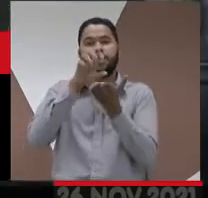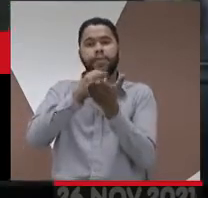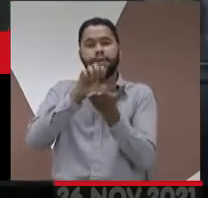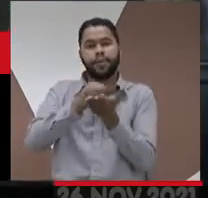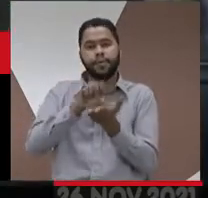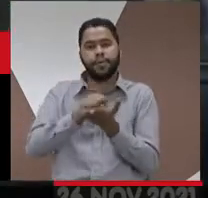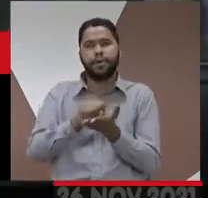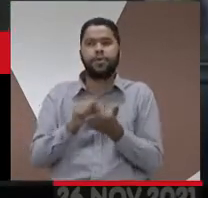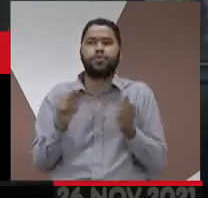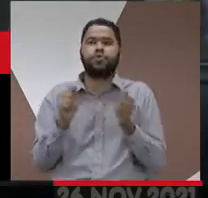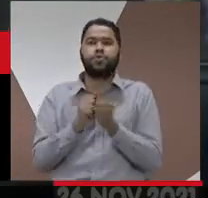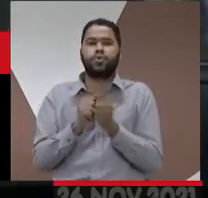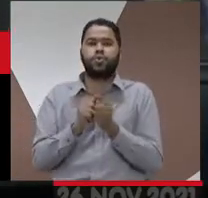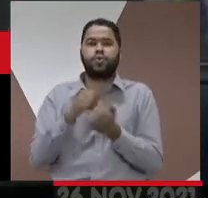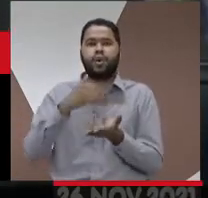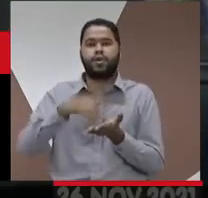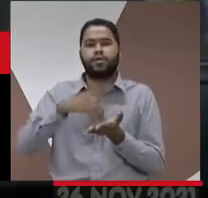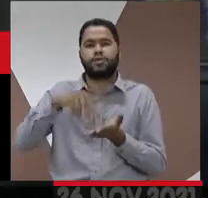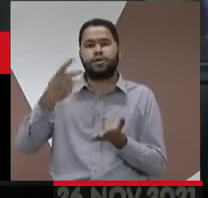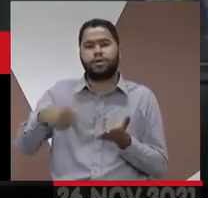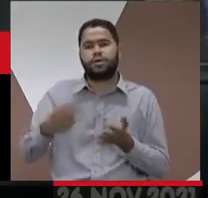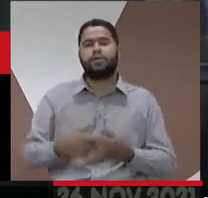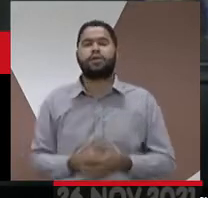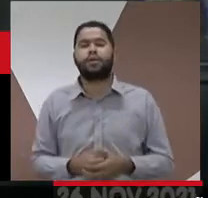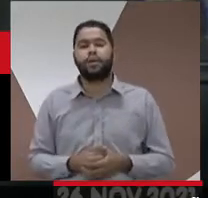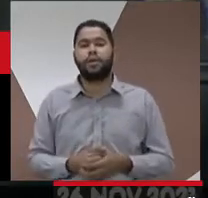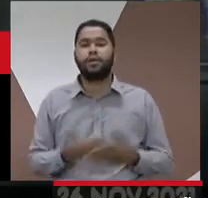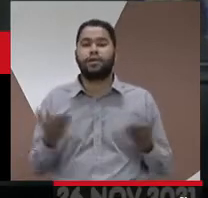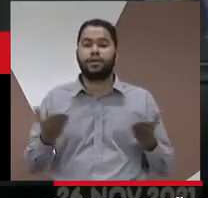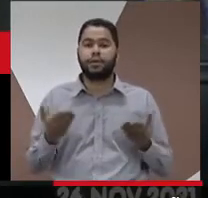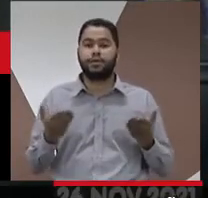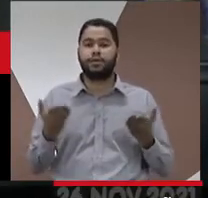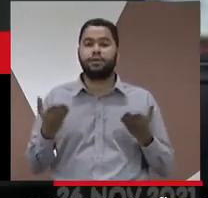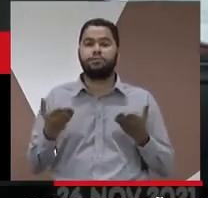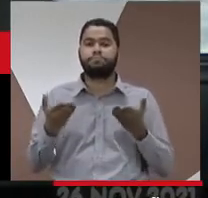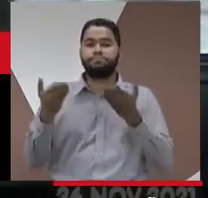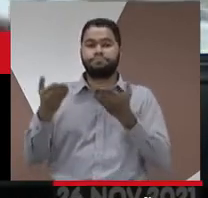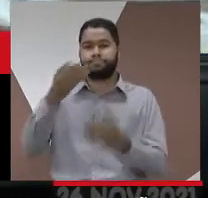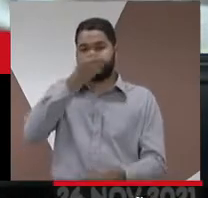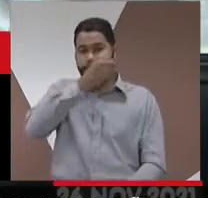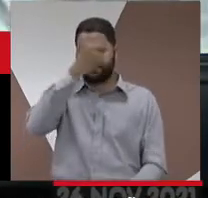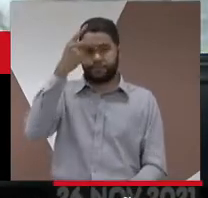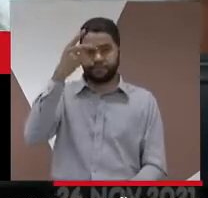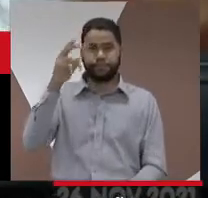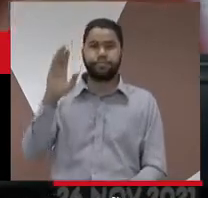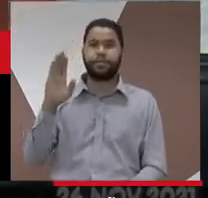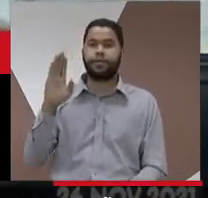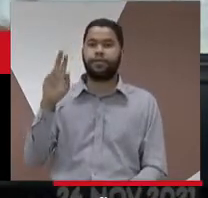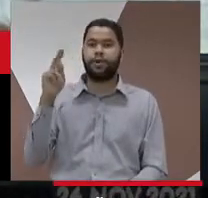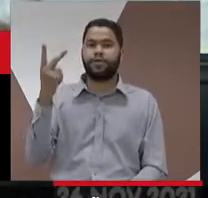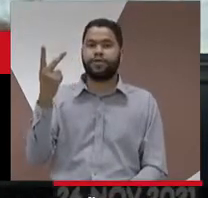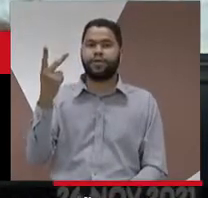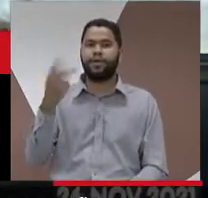que se inscrevam junto à assessoria da Casa. Vamos passar a palavra agora ao prefeito de Belo Horizonte, Alexandre